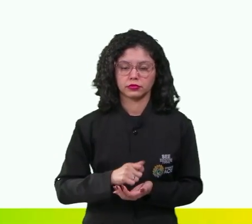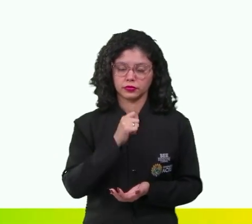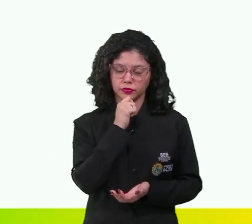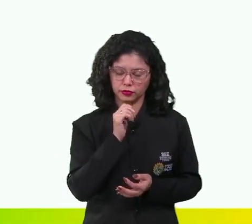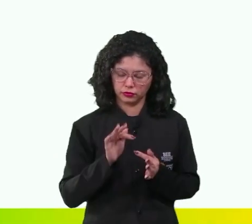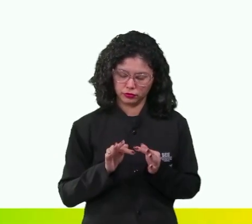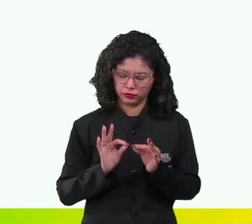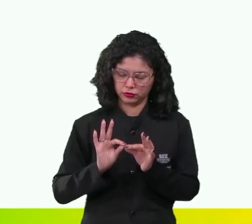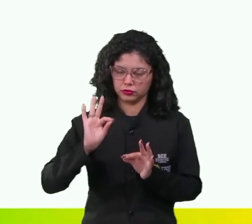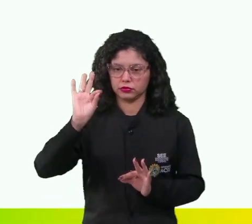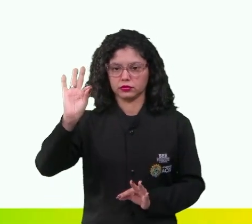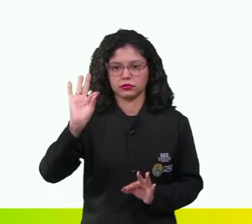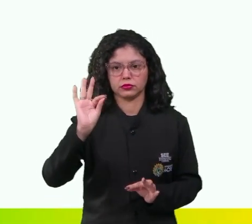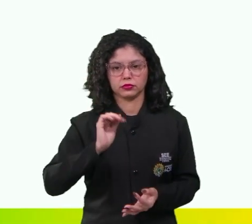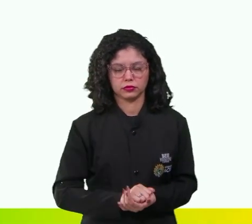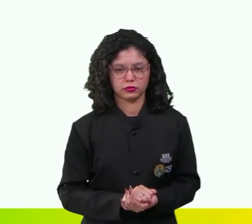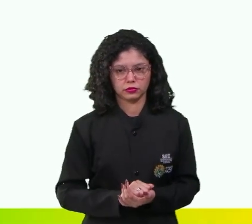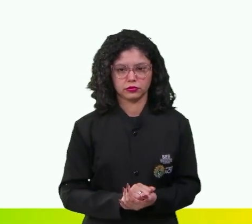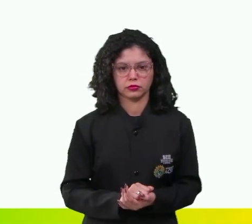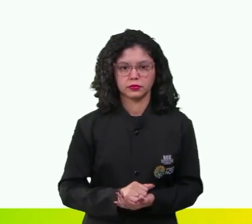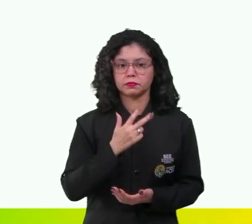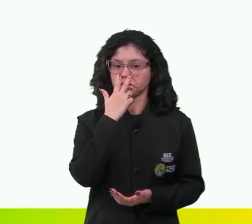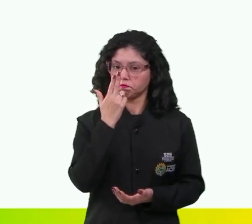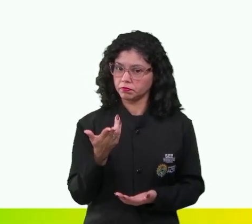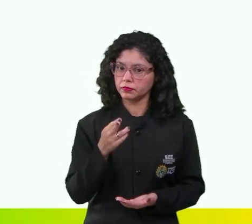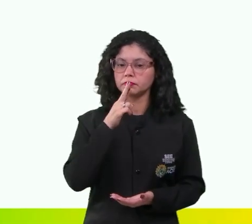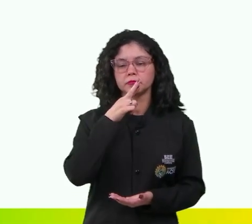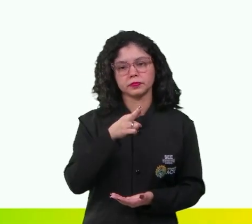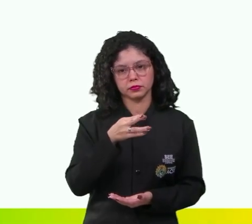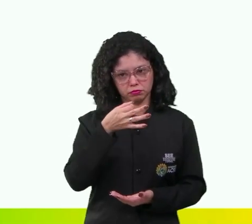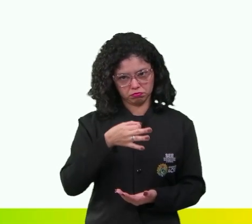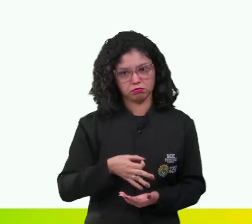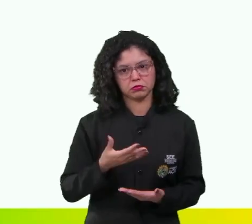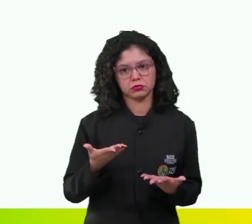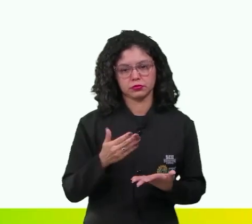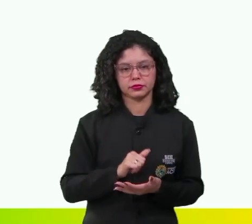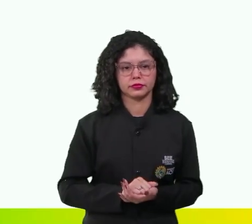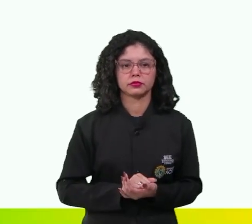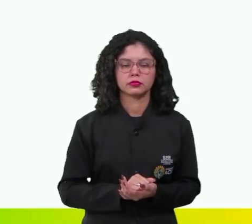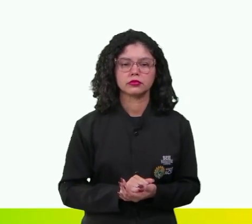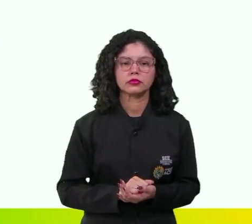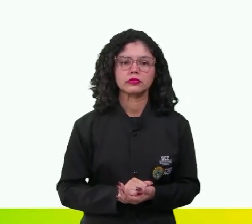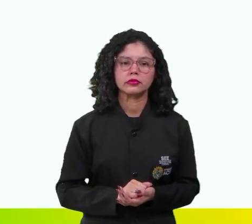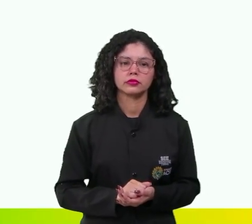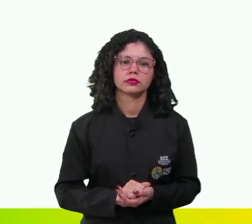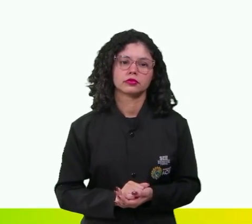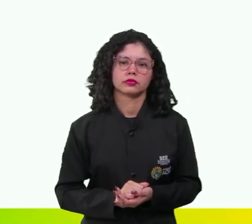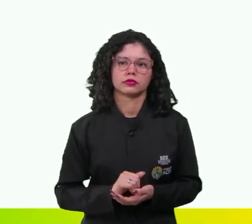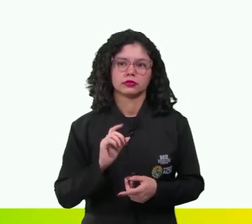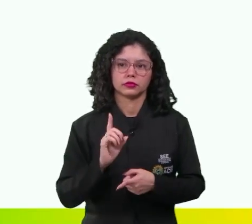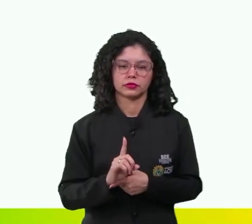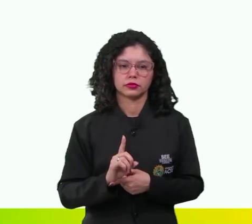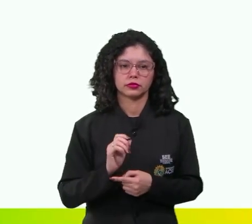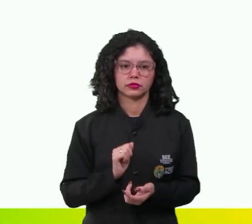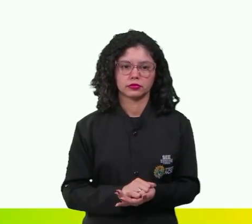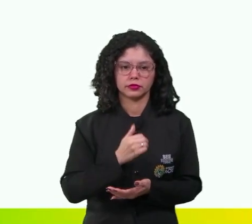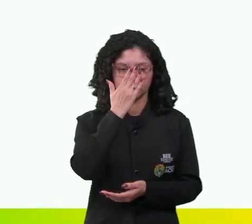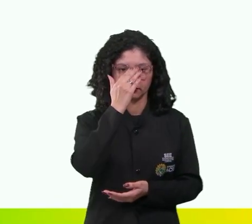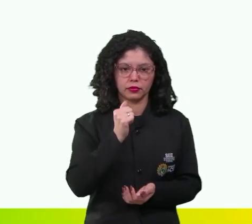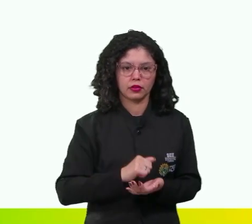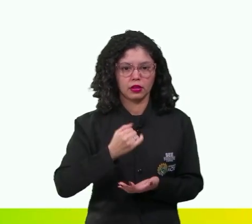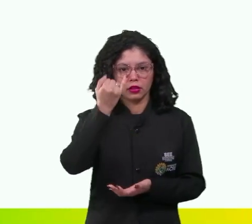ser longa a afirmação, parece algo pertinente, não é mesmo? Mas vamos à letra D, quem